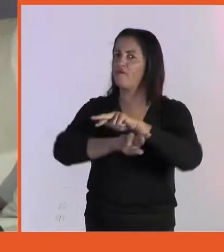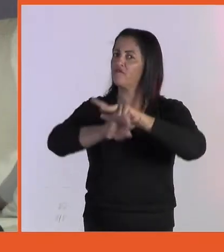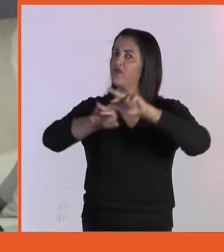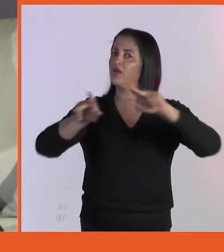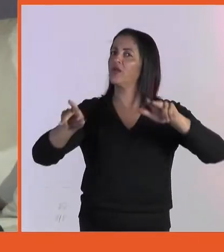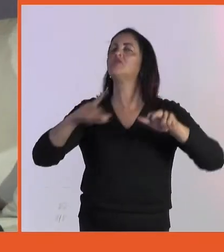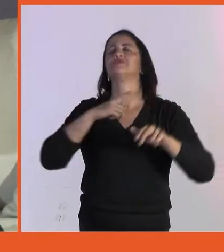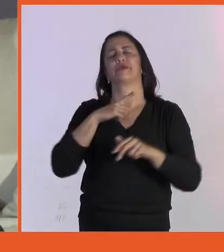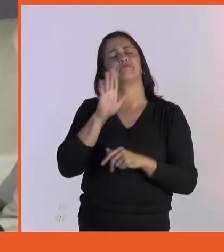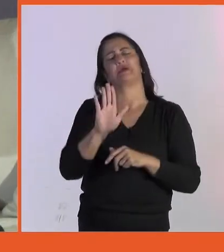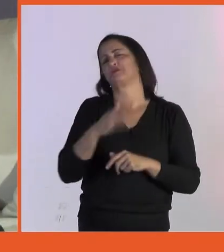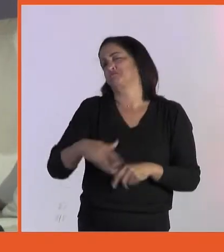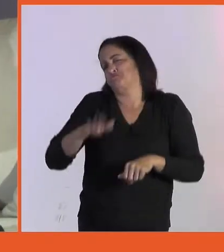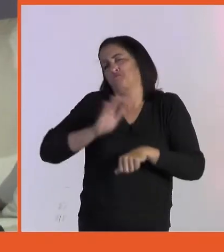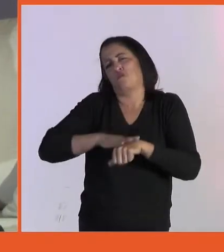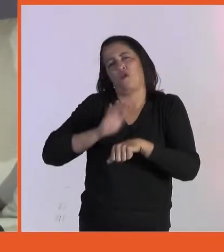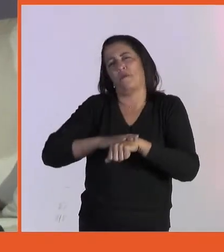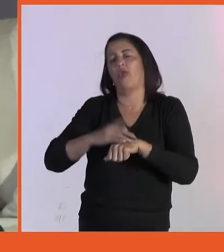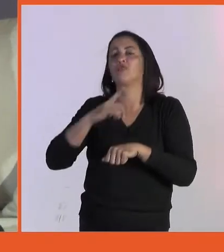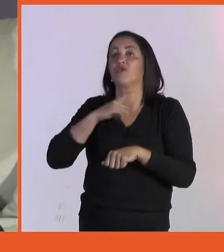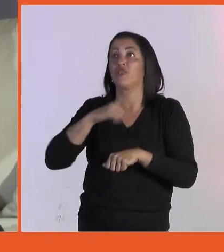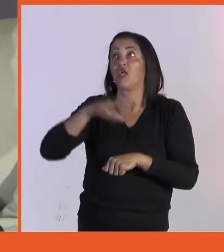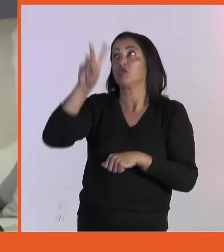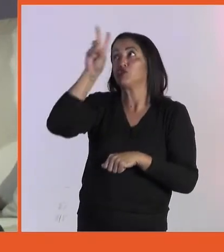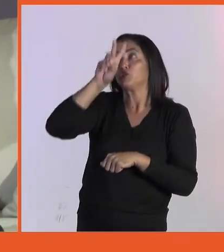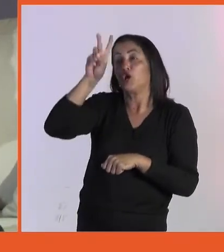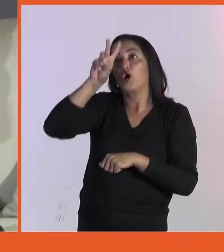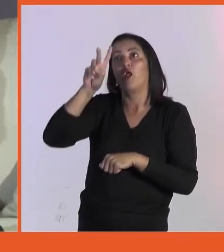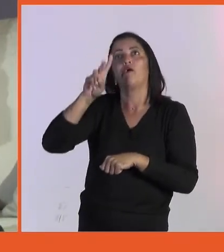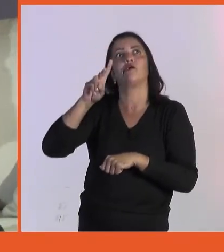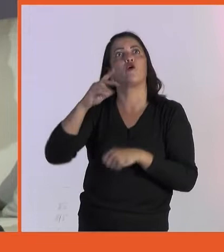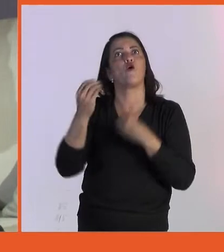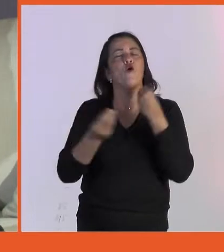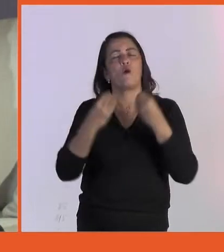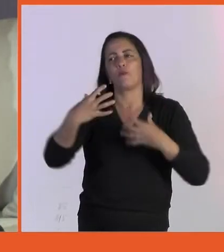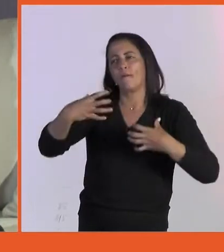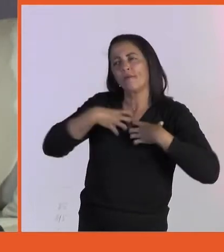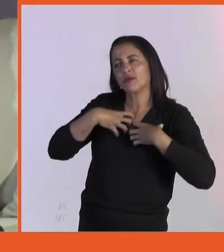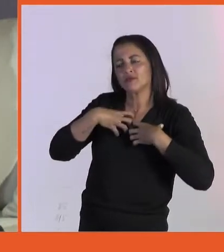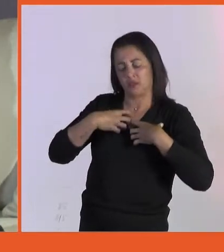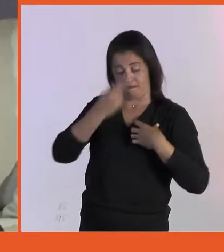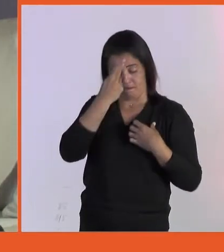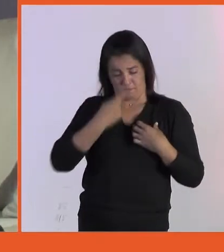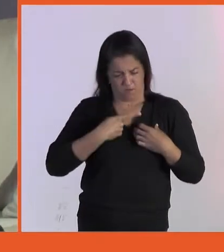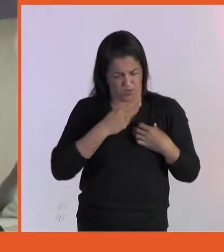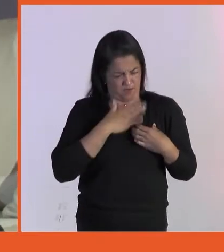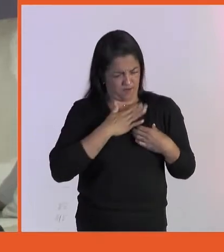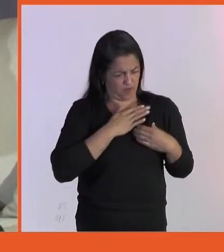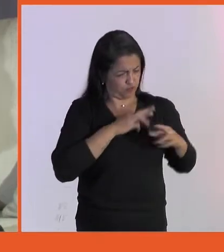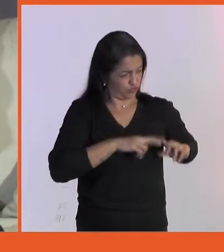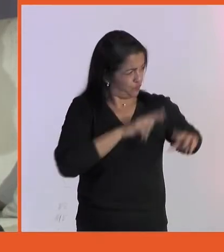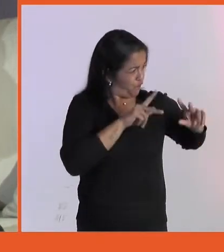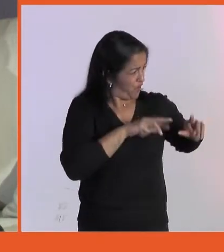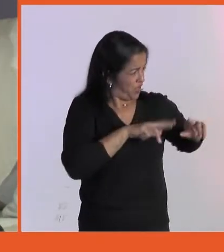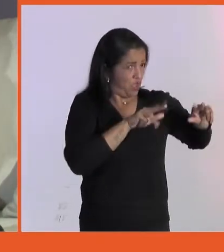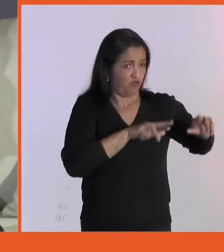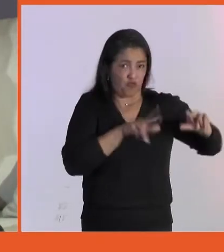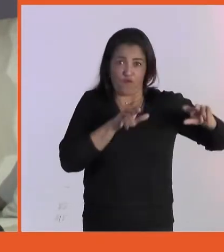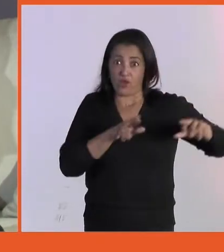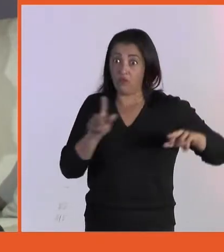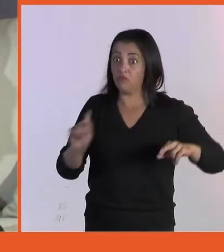aí é um momento, talvez, do criador de pensar no seu diferencial, né? Mesmo que o diferencial não seja exatamente,